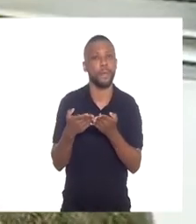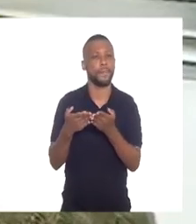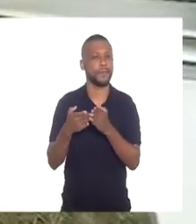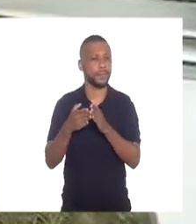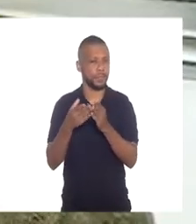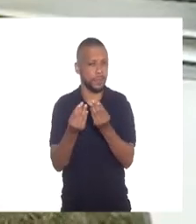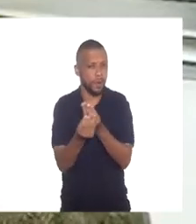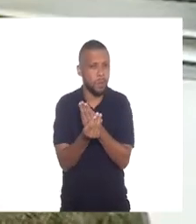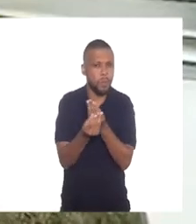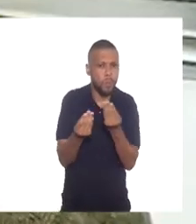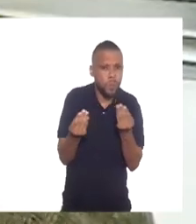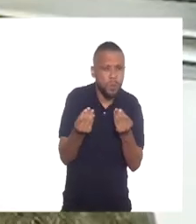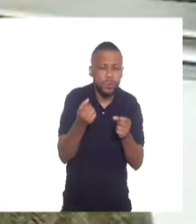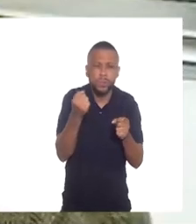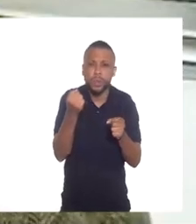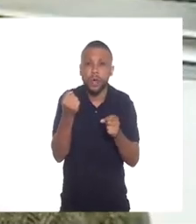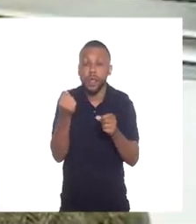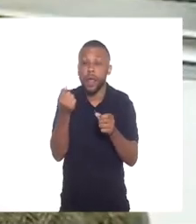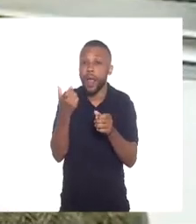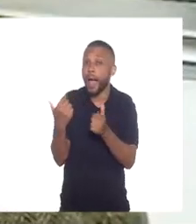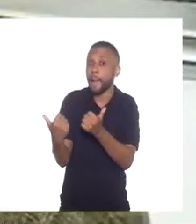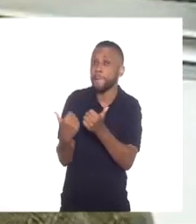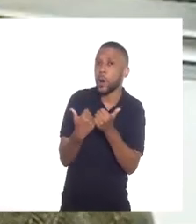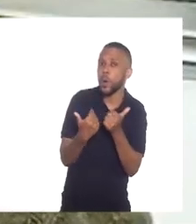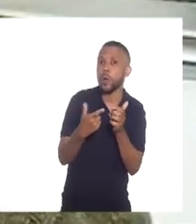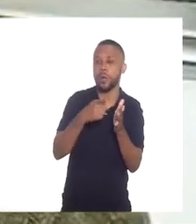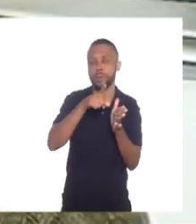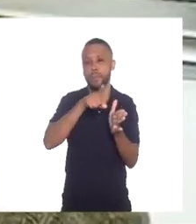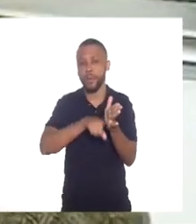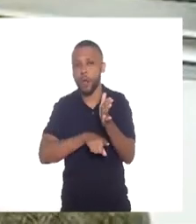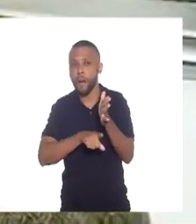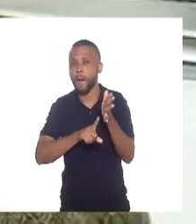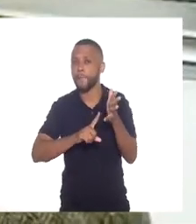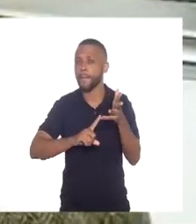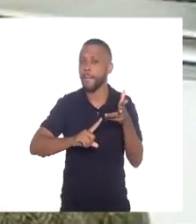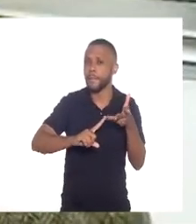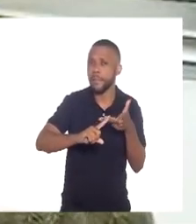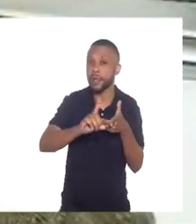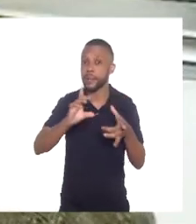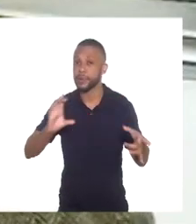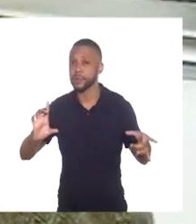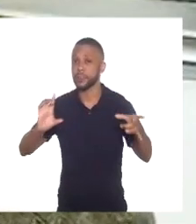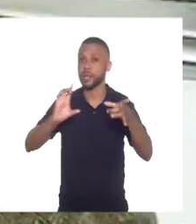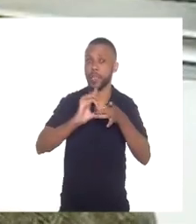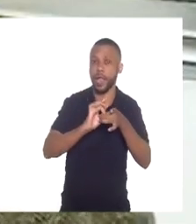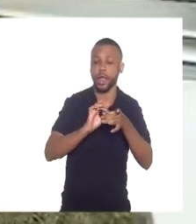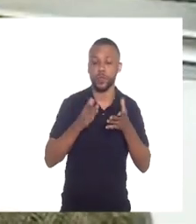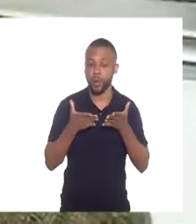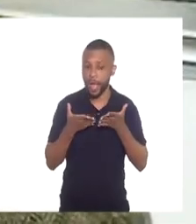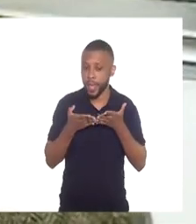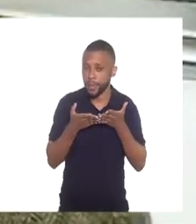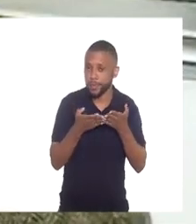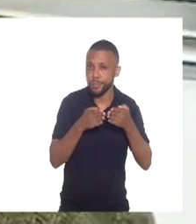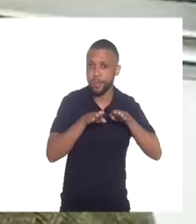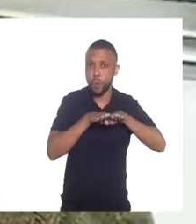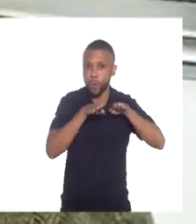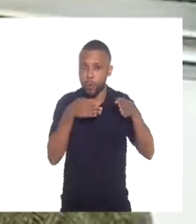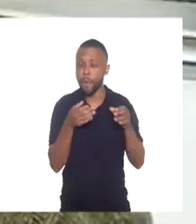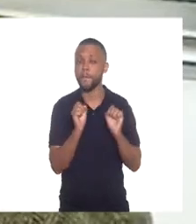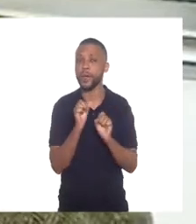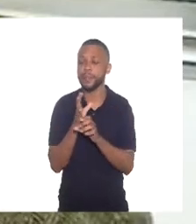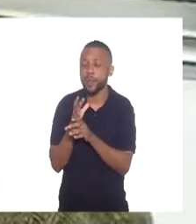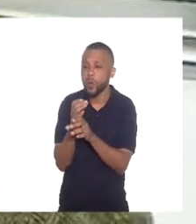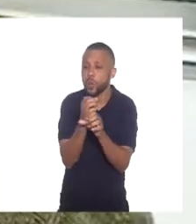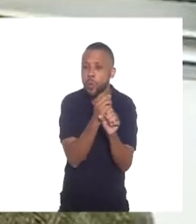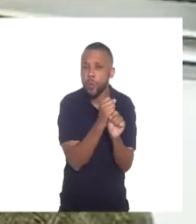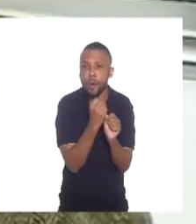muitos dutos, muitos subsídios ligados a essas plataformas, isso pode ter montantes